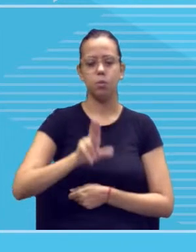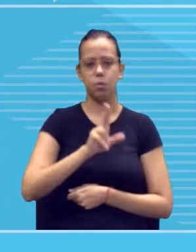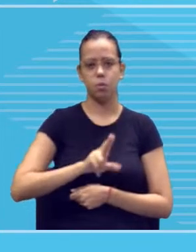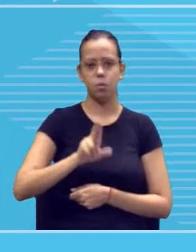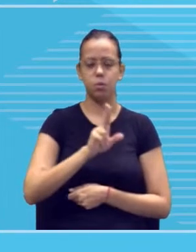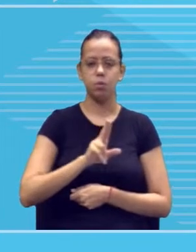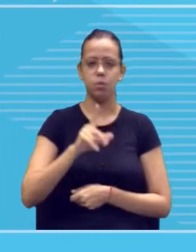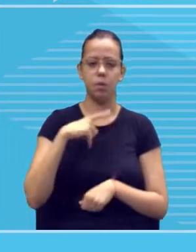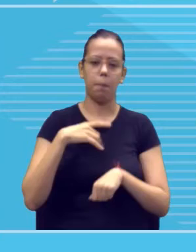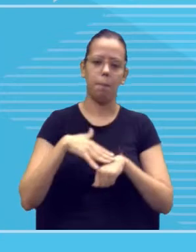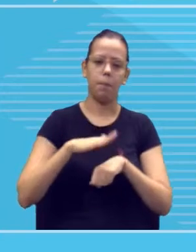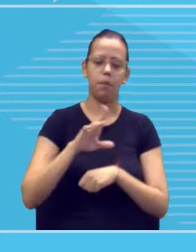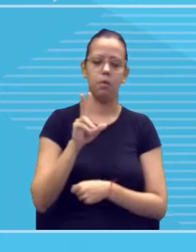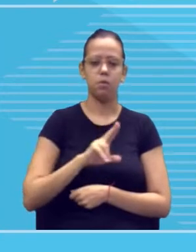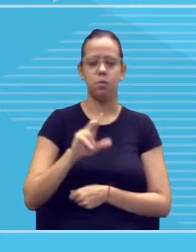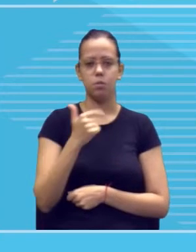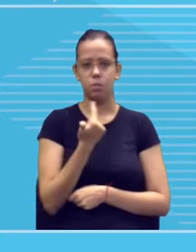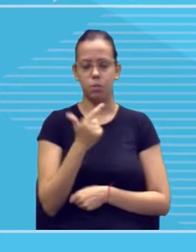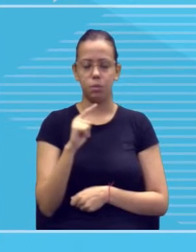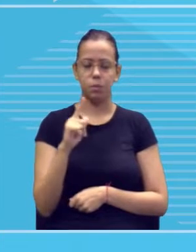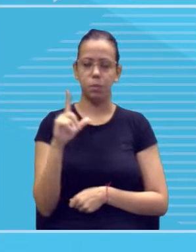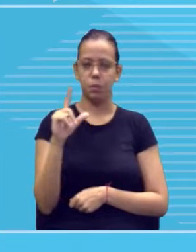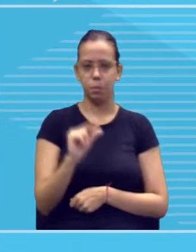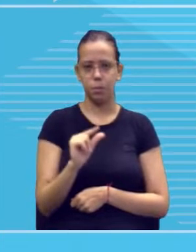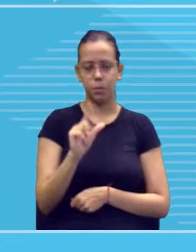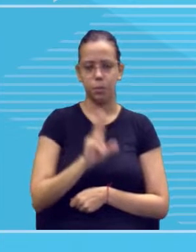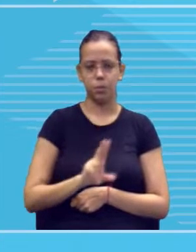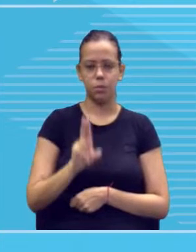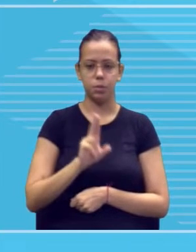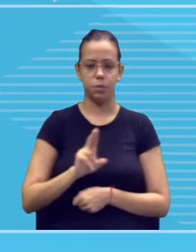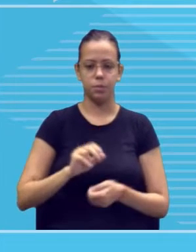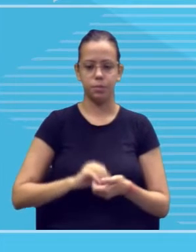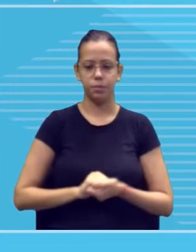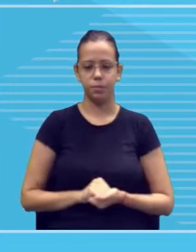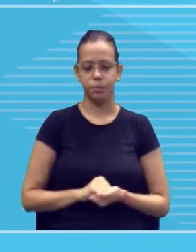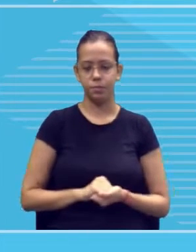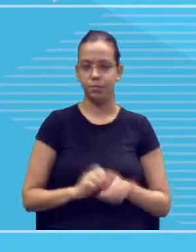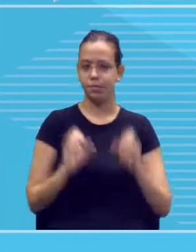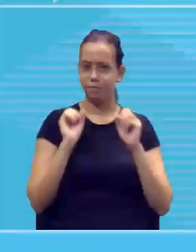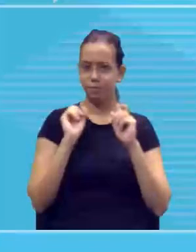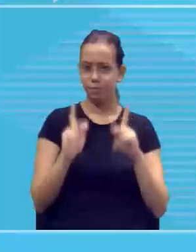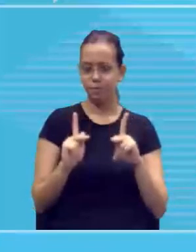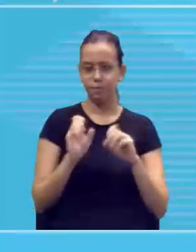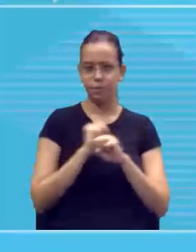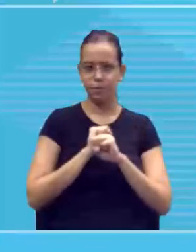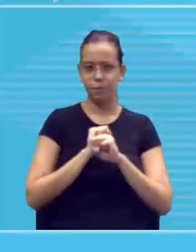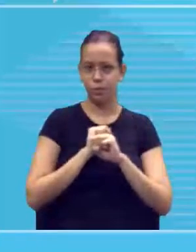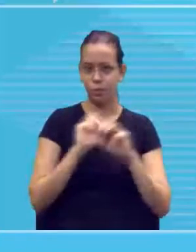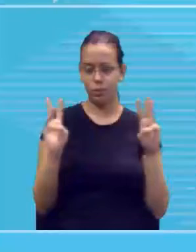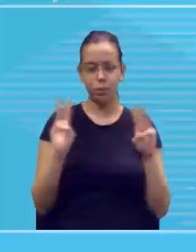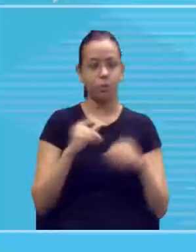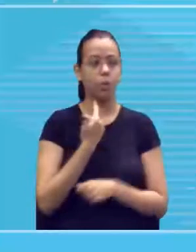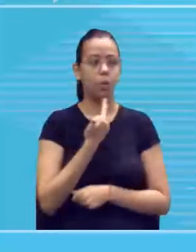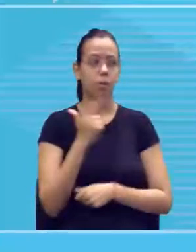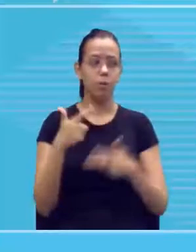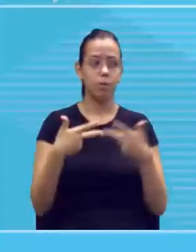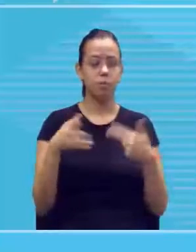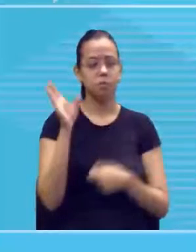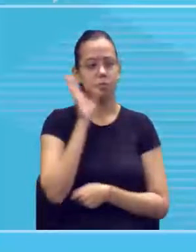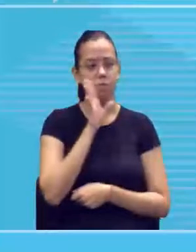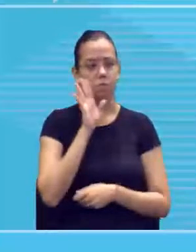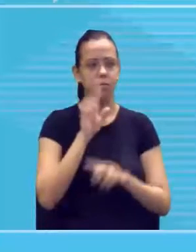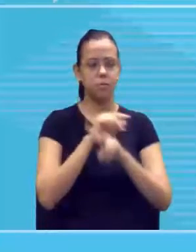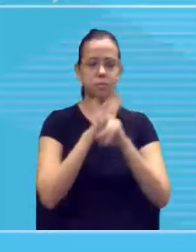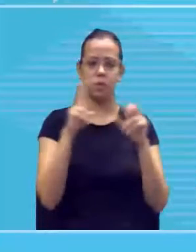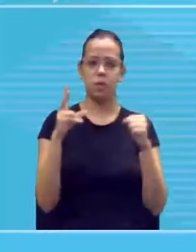deles tem mais usos e o outro possui menos Ok show de bola outra coisa legal dos verbos